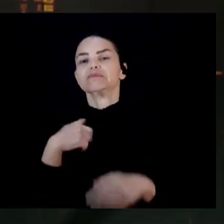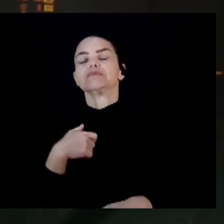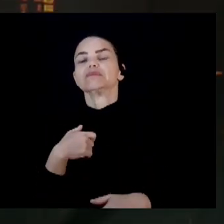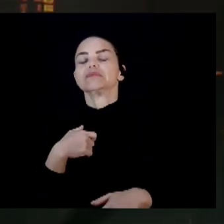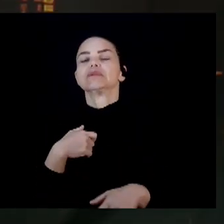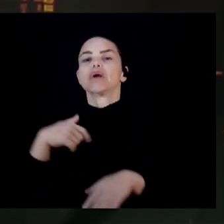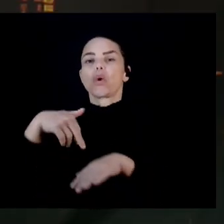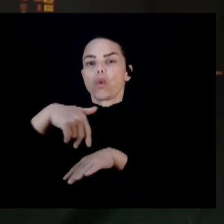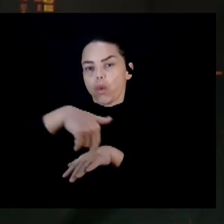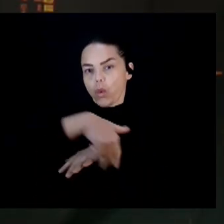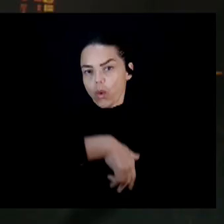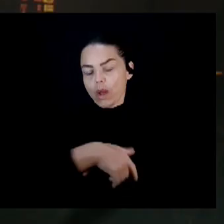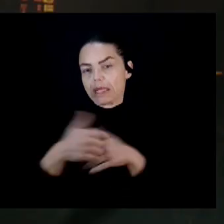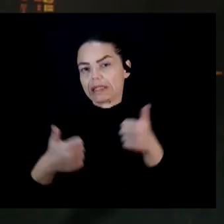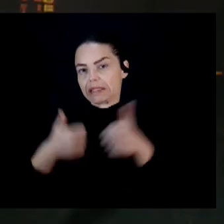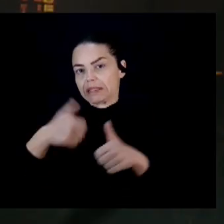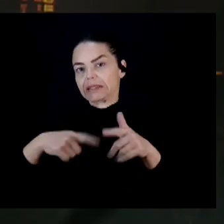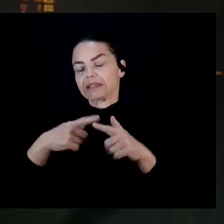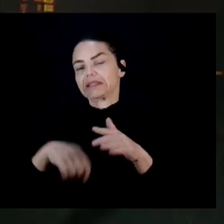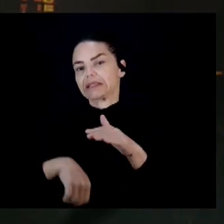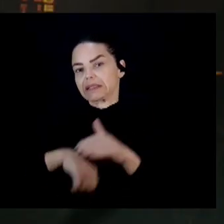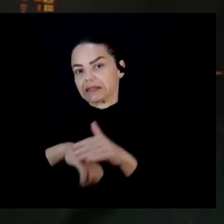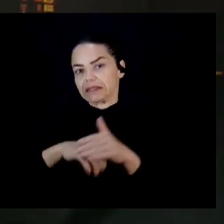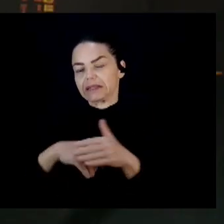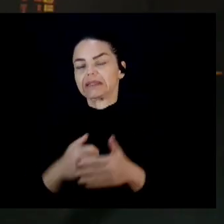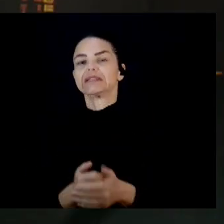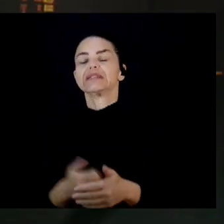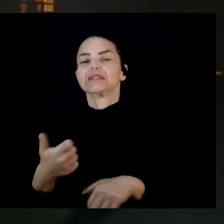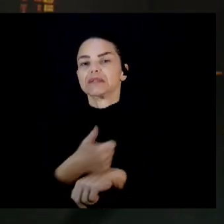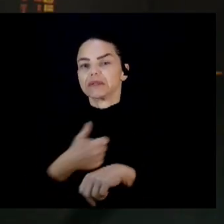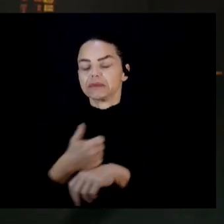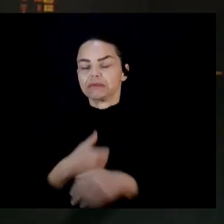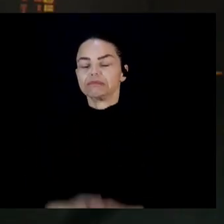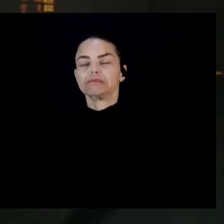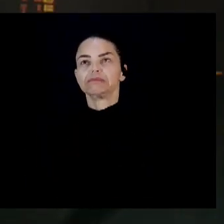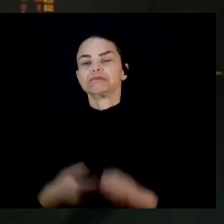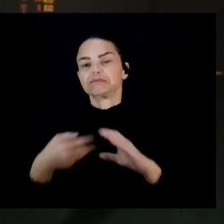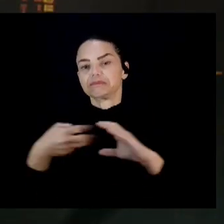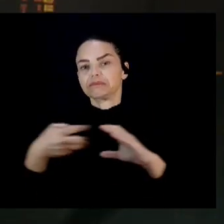Mais detalhes dos bloqueios no site da Indec ou no